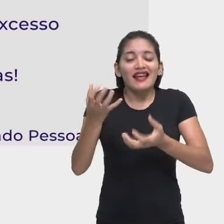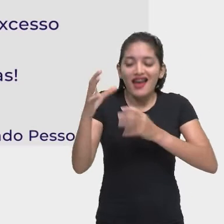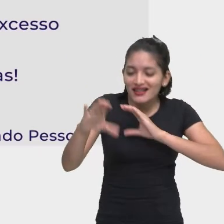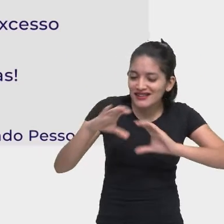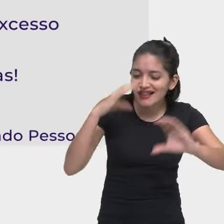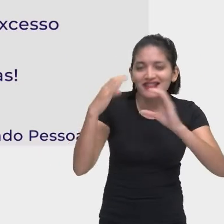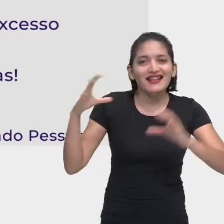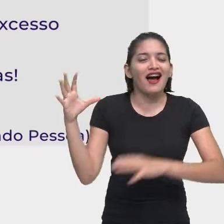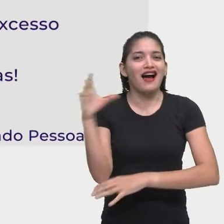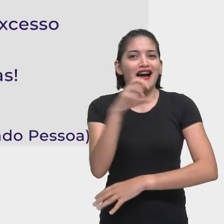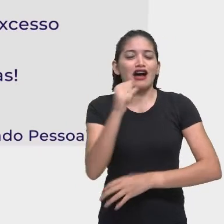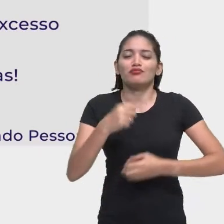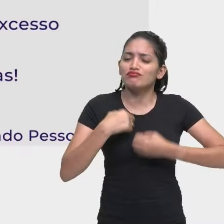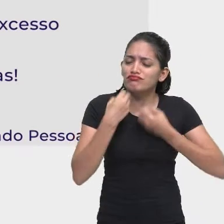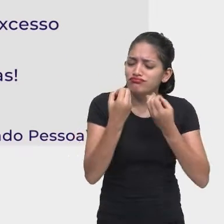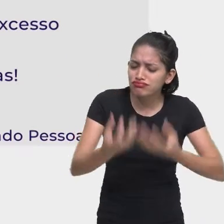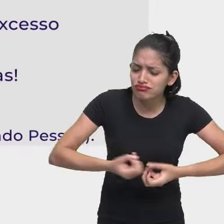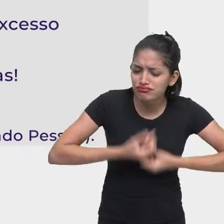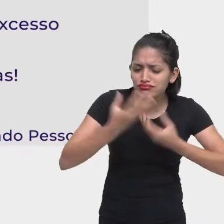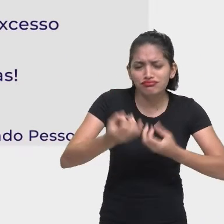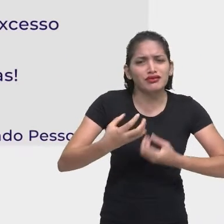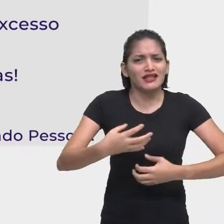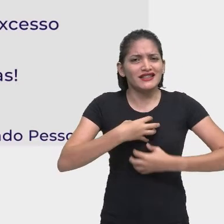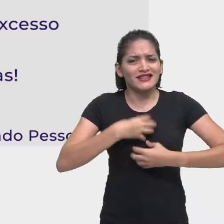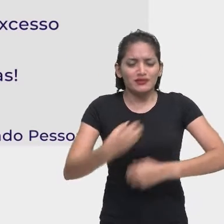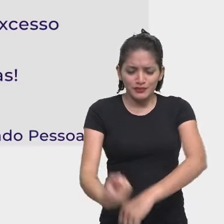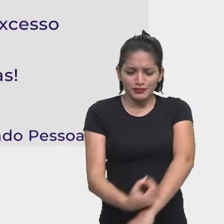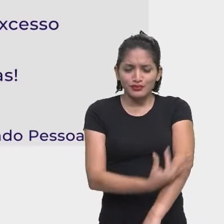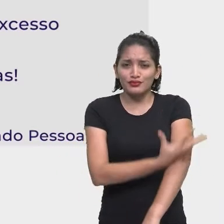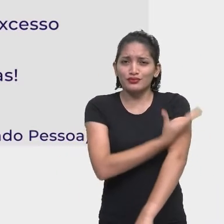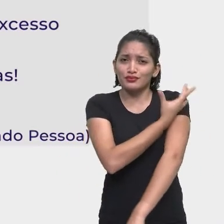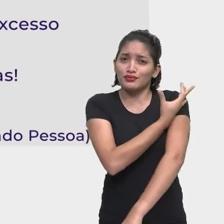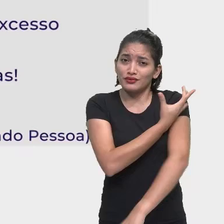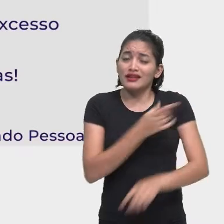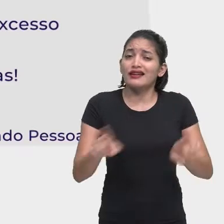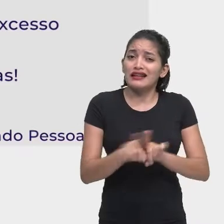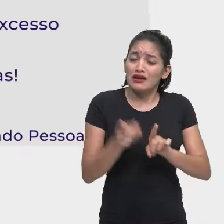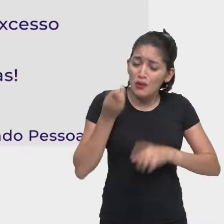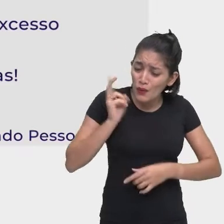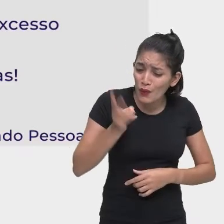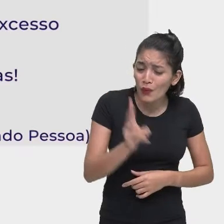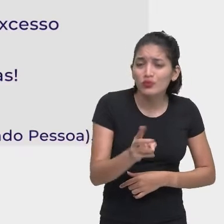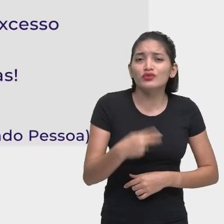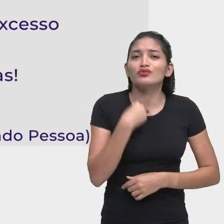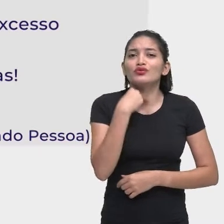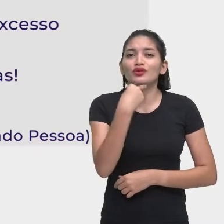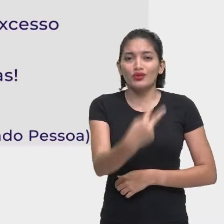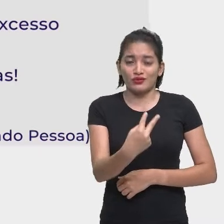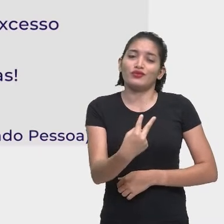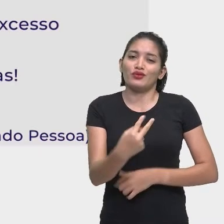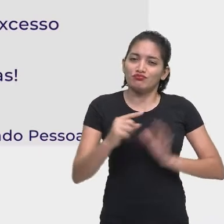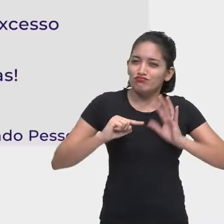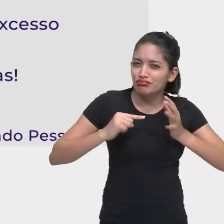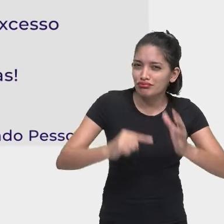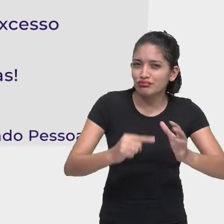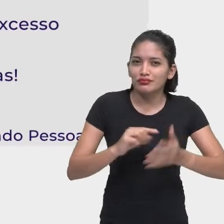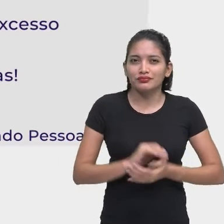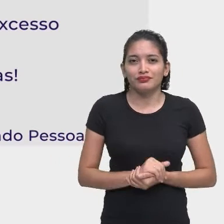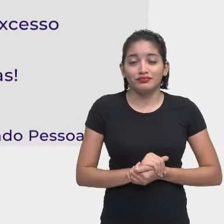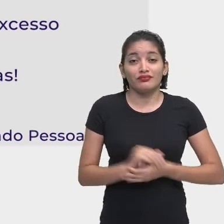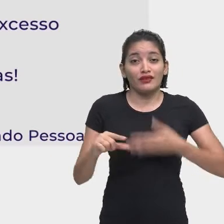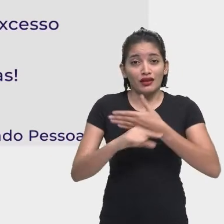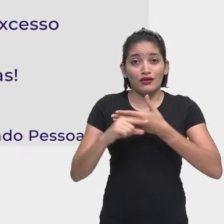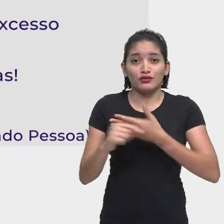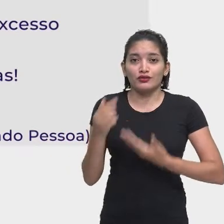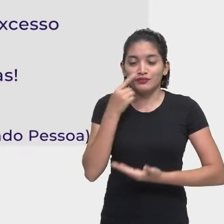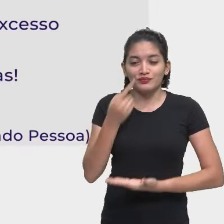um excesso de expressão de todas as minhas sensações, com um excesso contemporâneo de vós, ó máquinas.